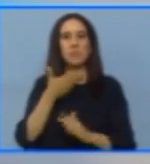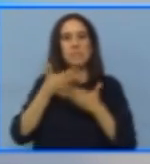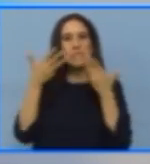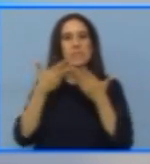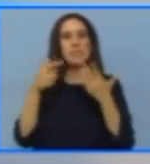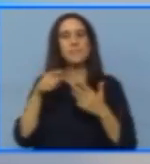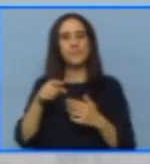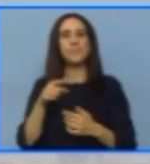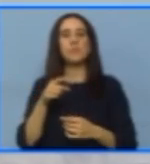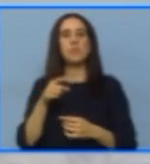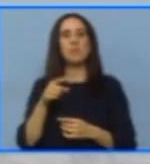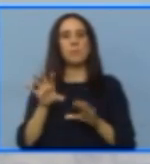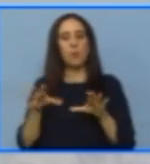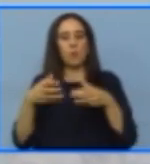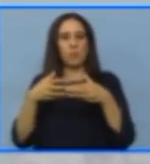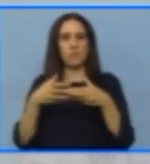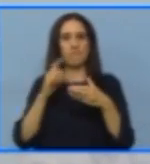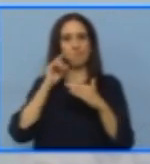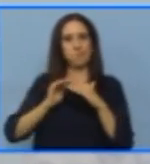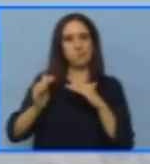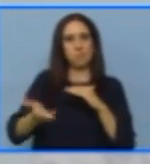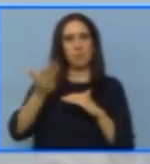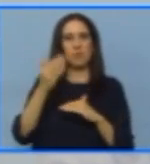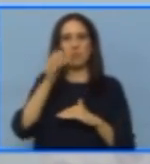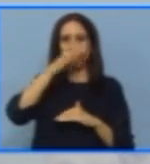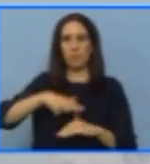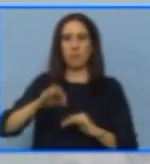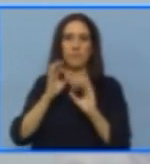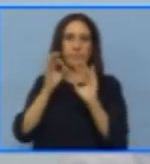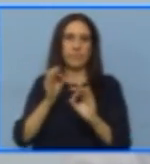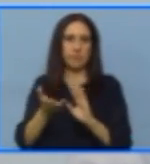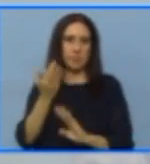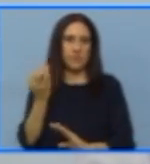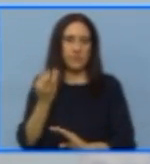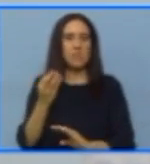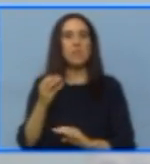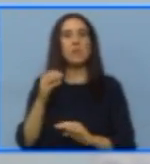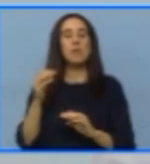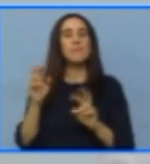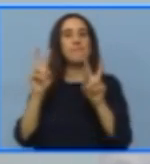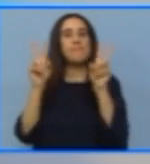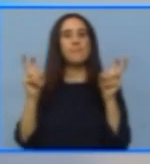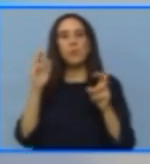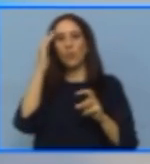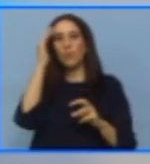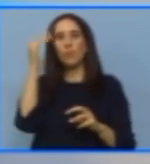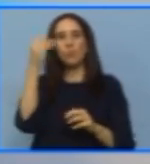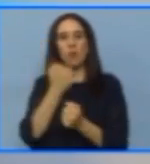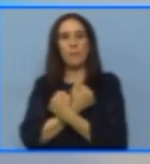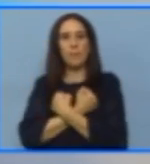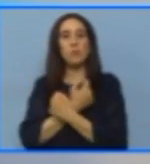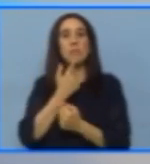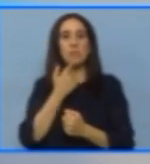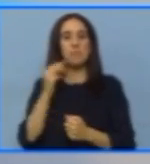mais sustentável e mais amiga do ambiente, obviamente. E, portanto, este abraçar o futuro é estarmos comprometidos com o